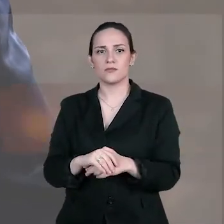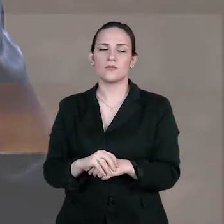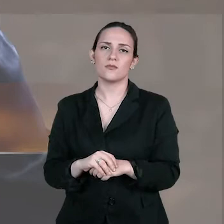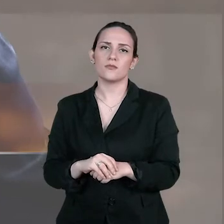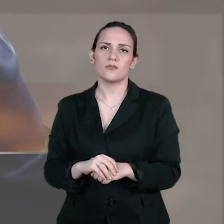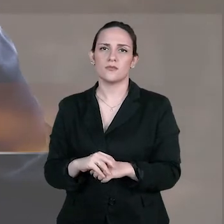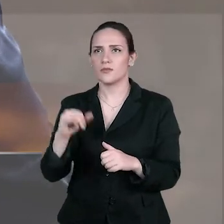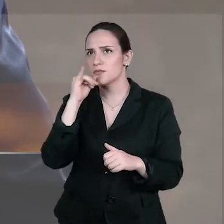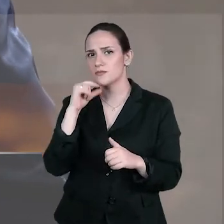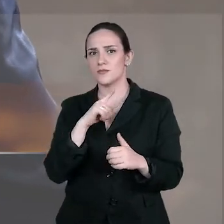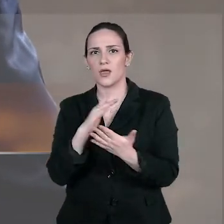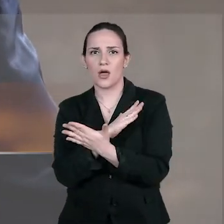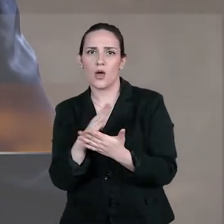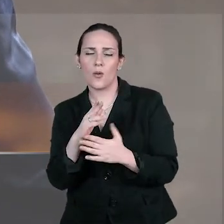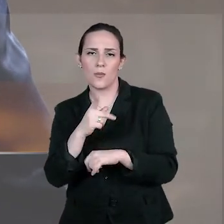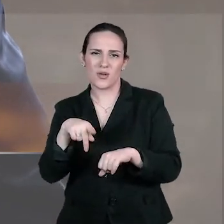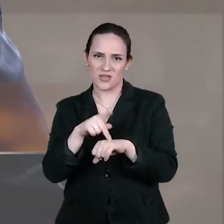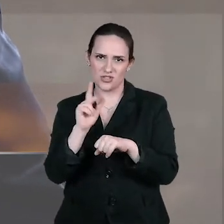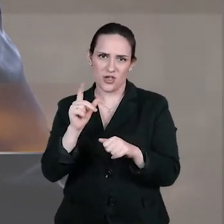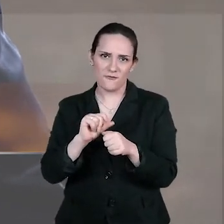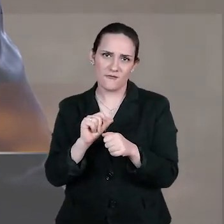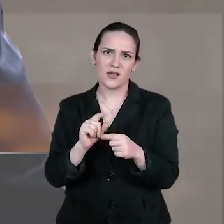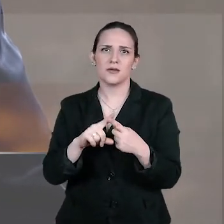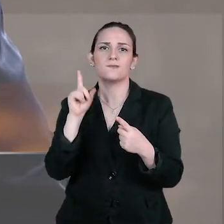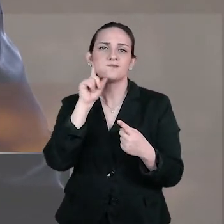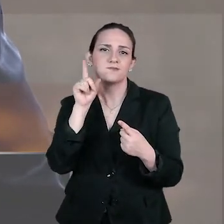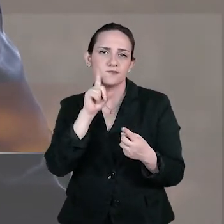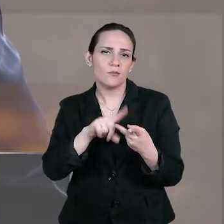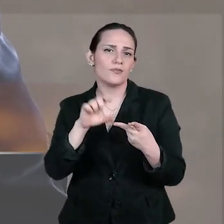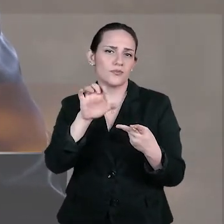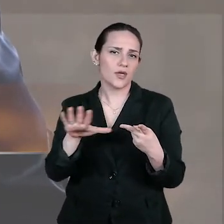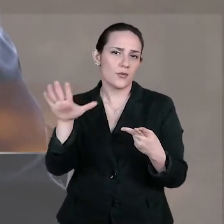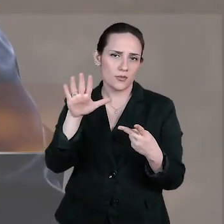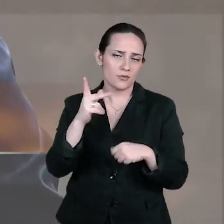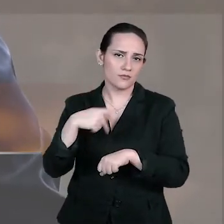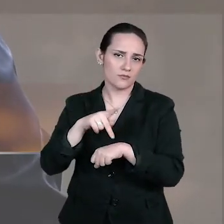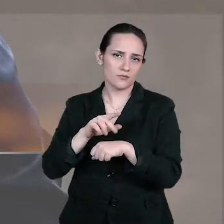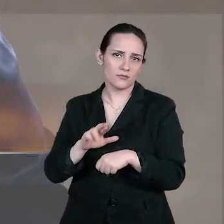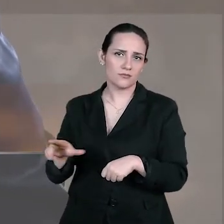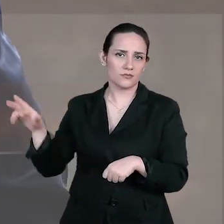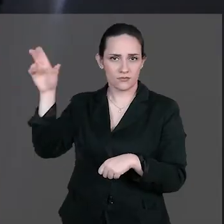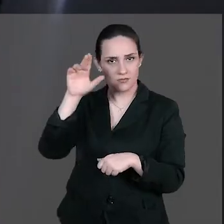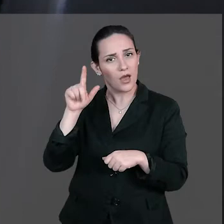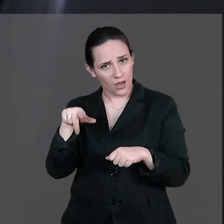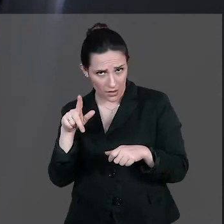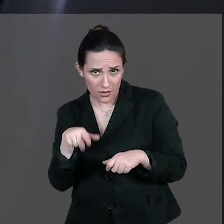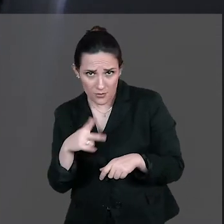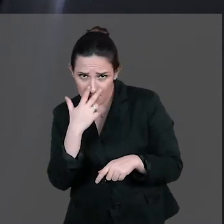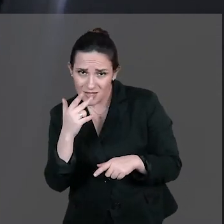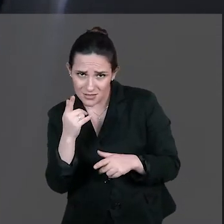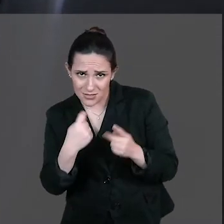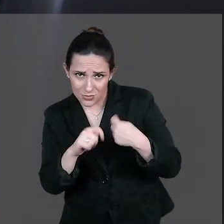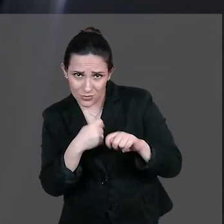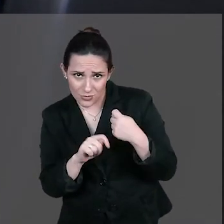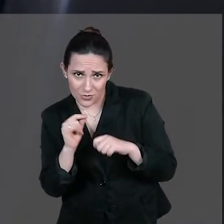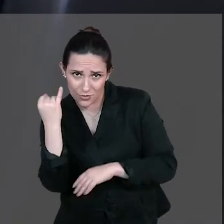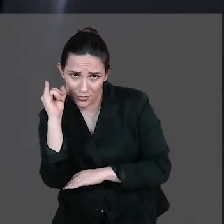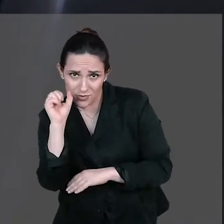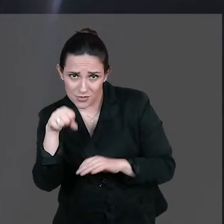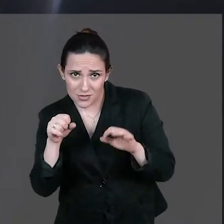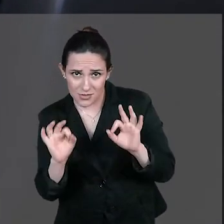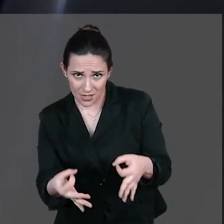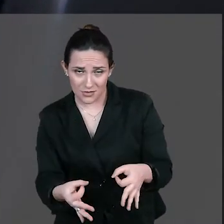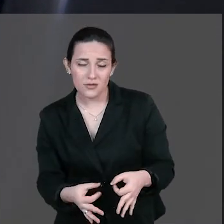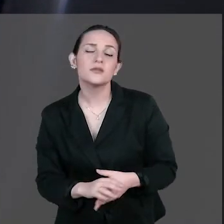do que se é praticado em países da OCDE, por exemplo, ou próprios Estados Unidos, ou países europeus. Nós vamos estar falando uma língua comum com o resto do mundo em